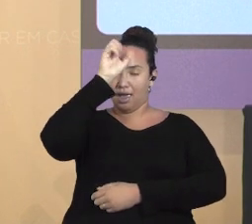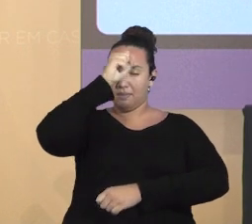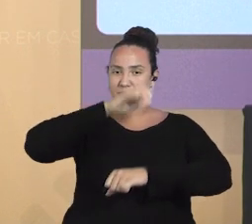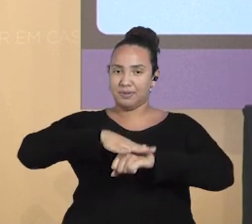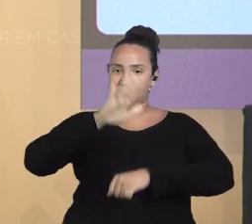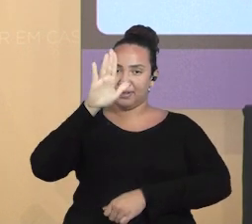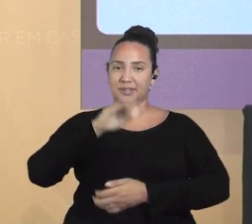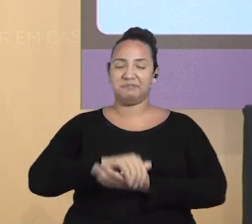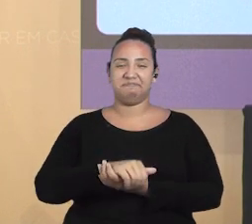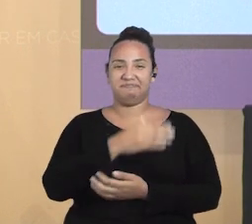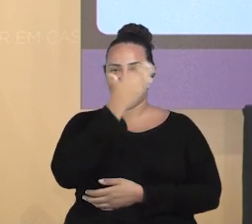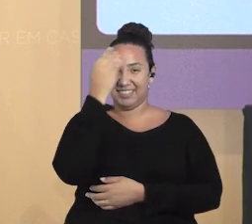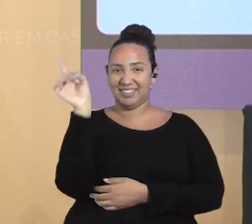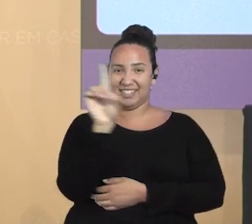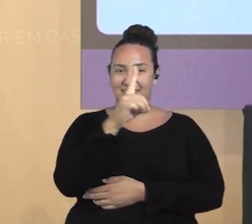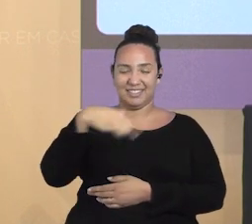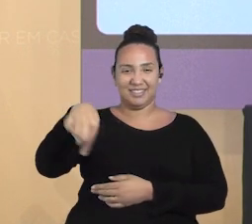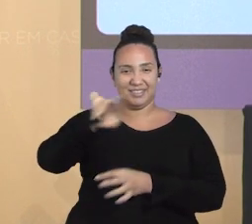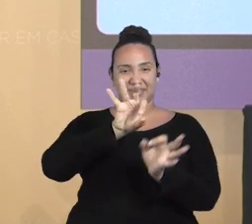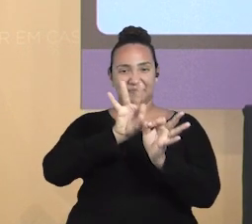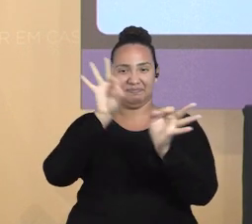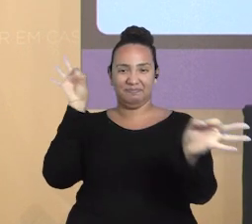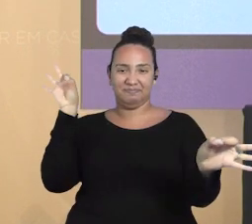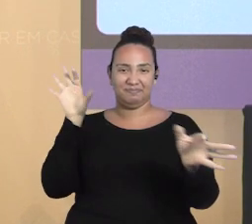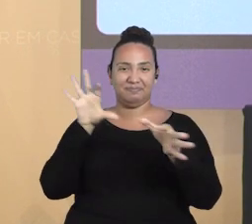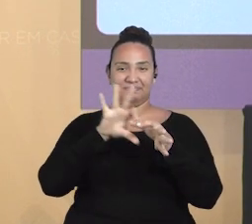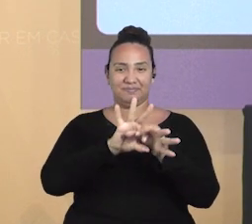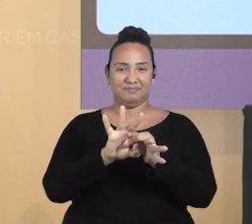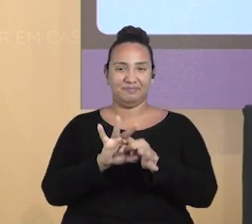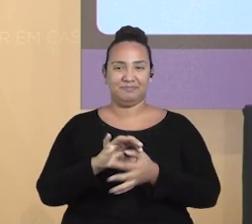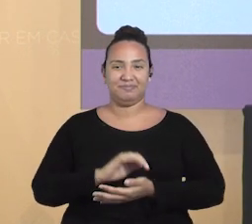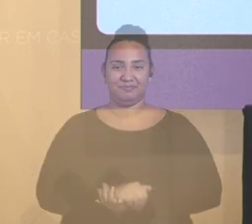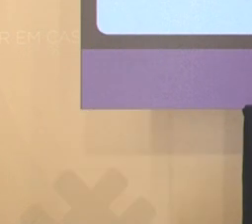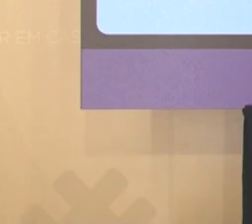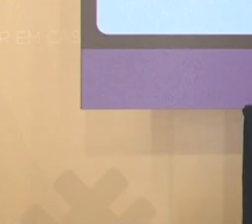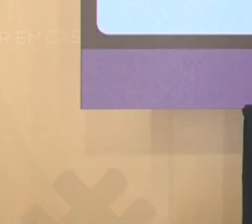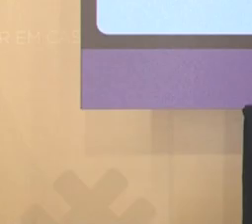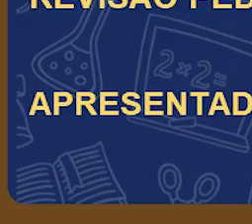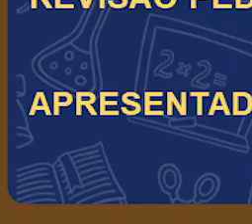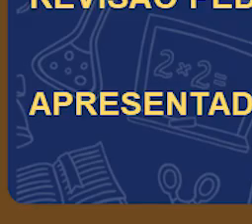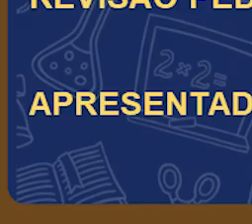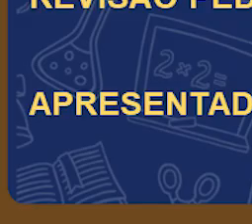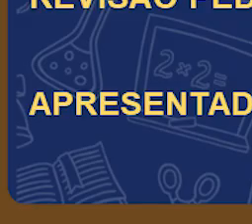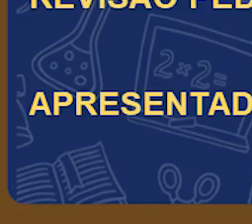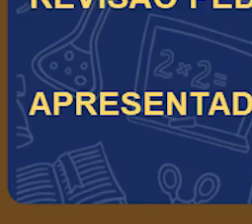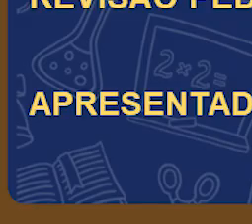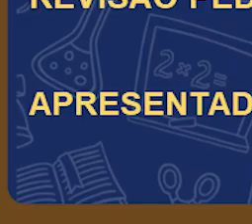se esqueçam, mesmo distantes, estamos juntos. Até mais!